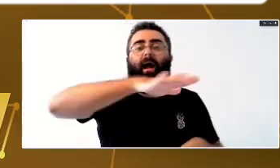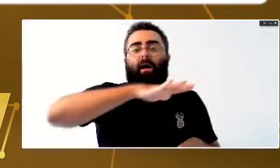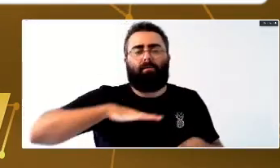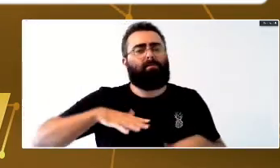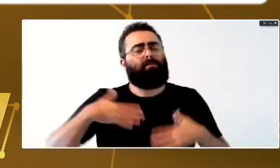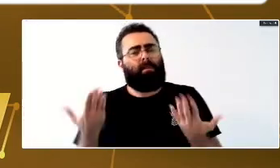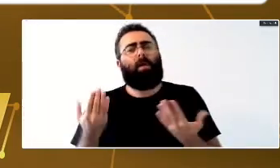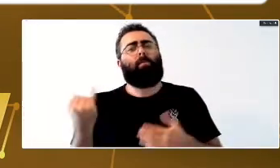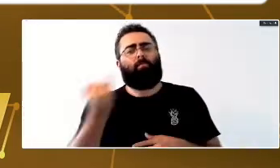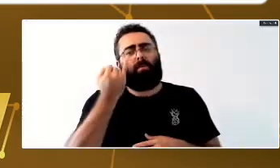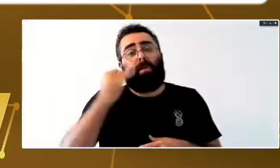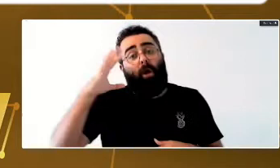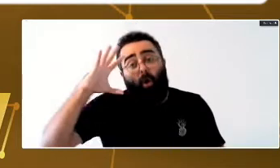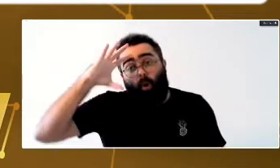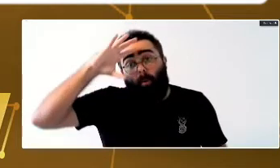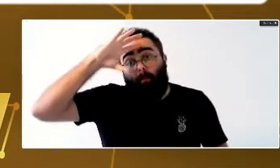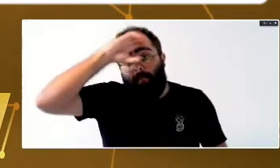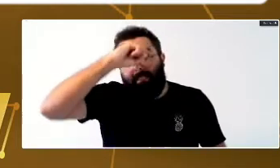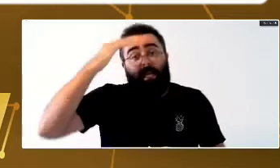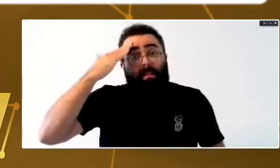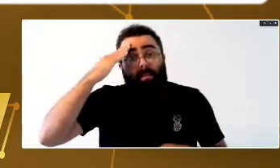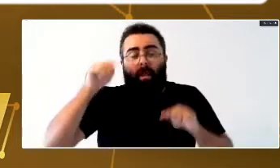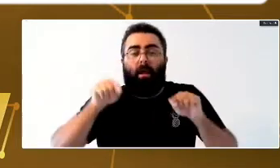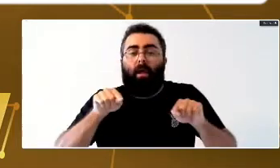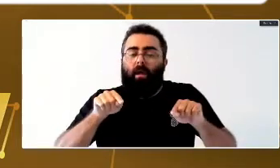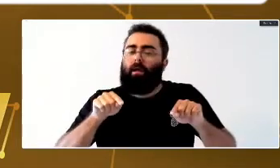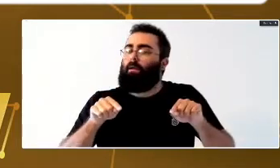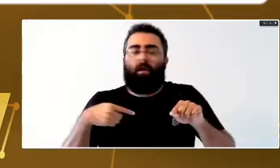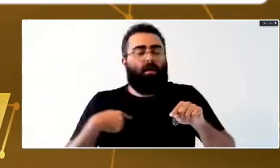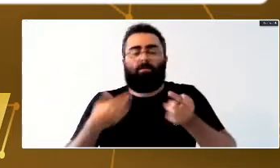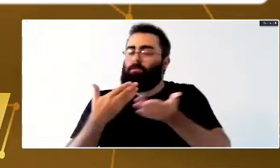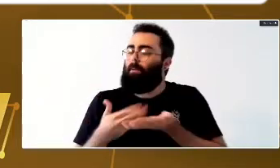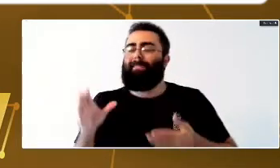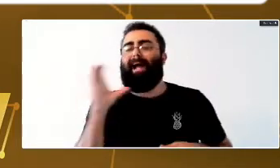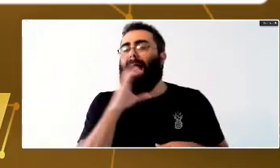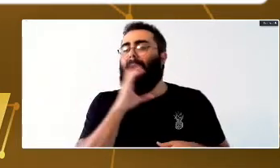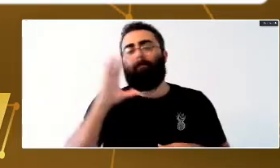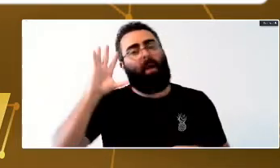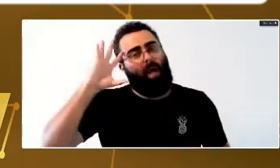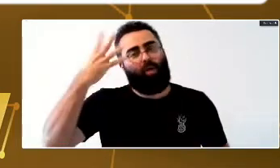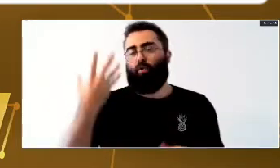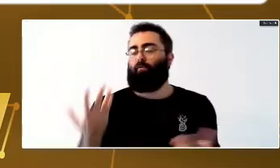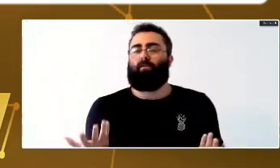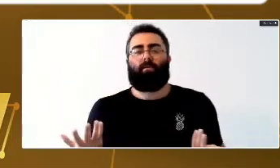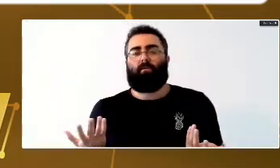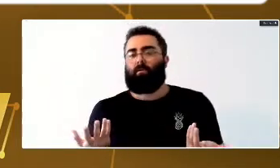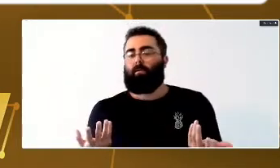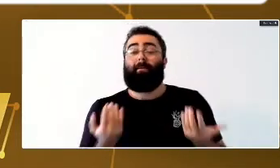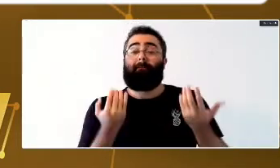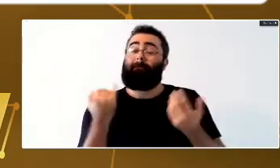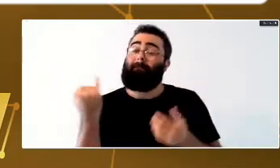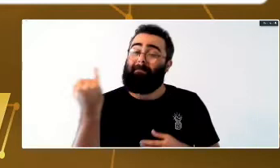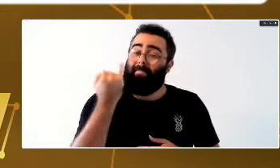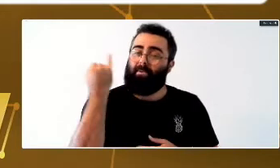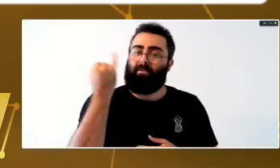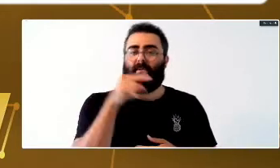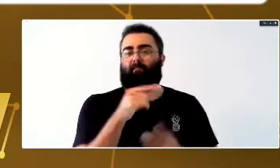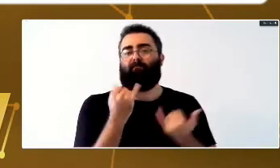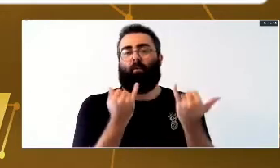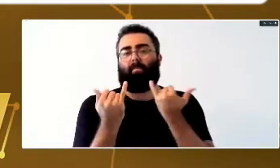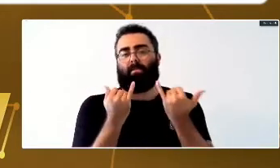gente consiga automaticamente já partir para a solução, subsidiando os planos de ação, as